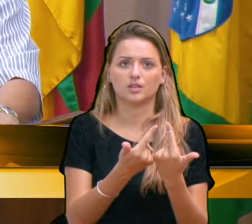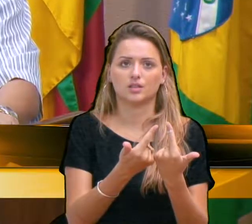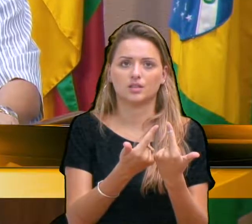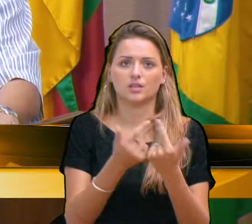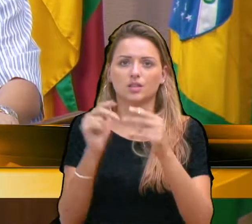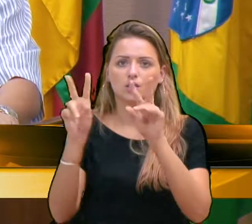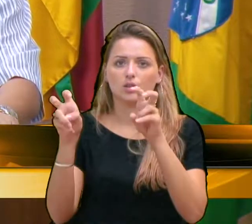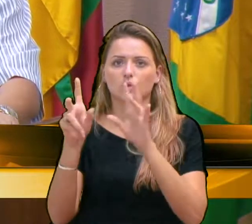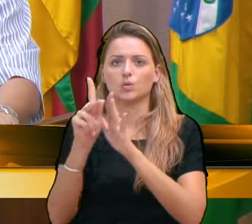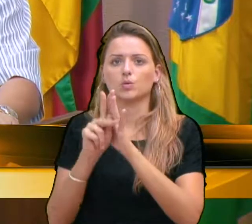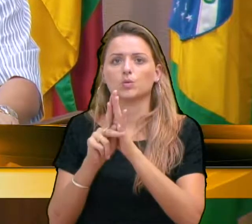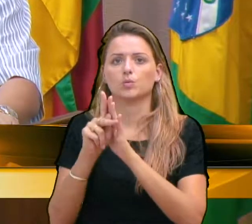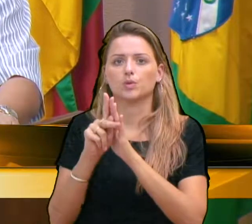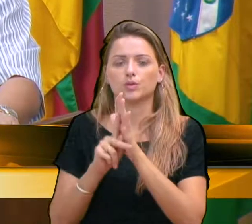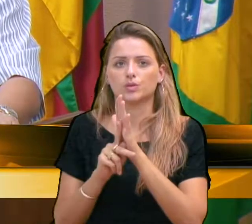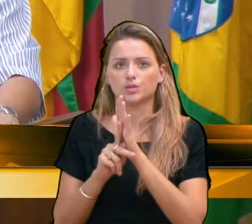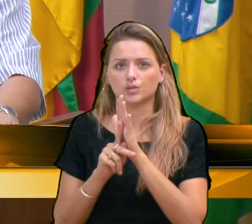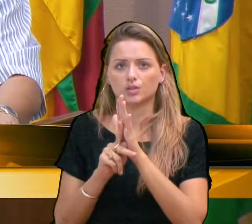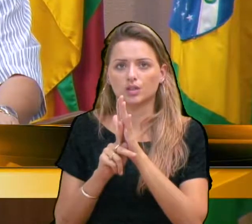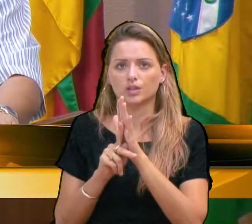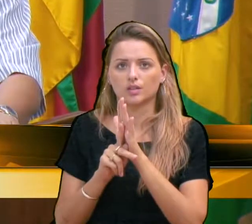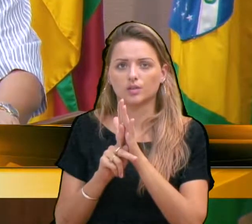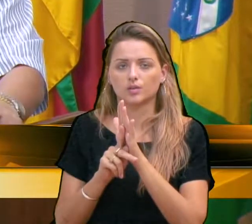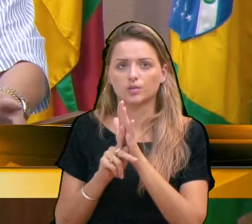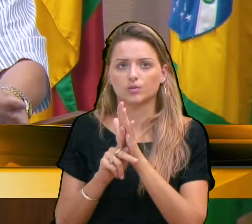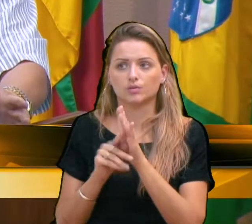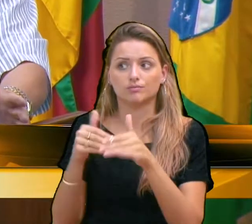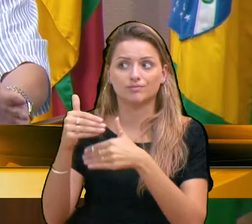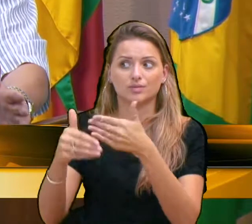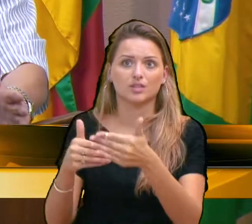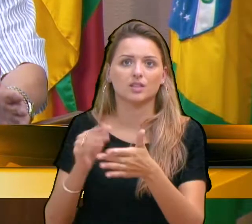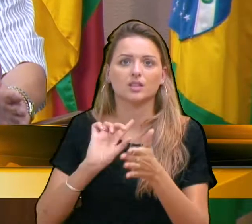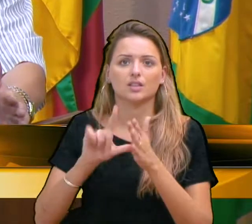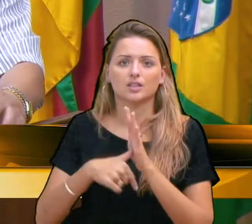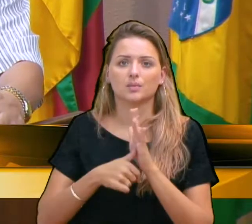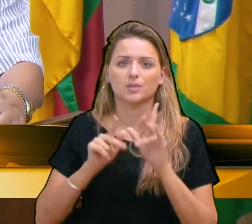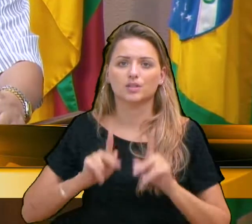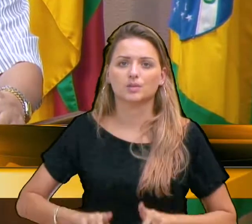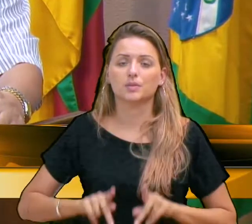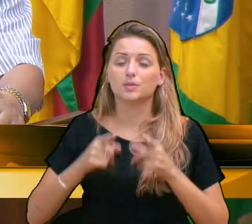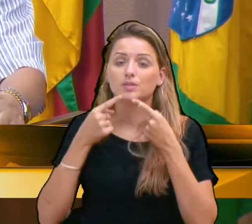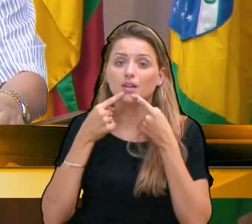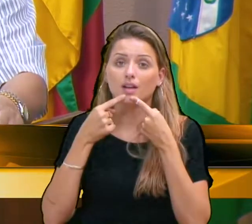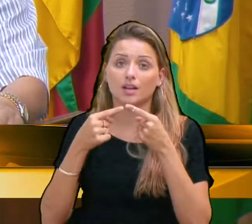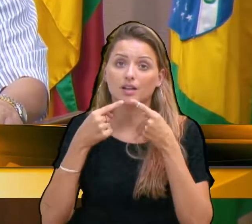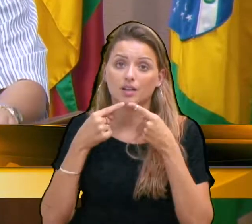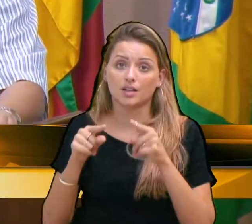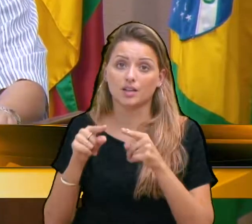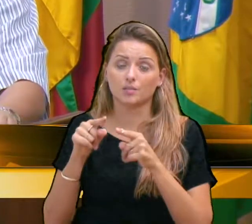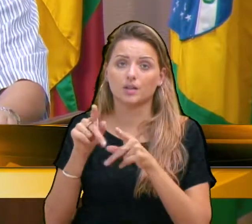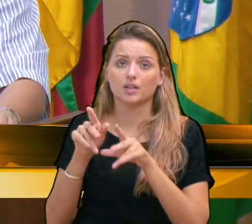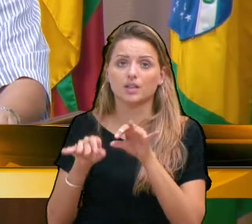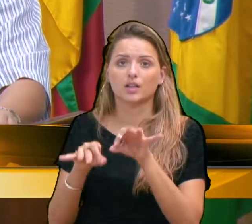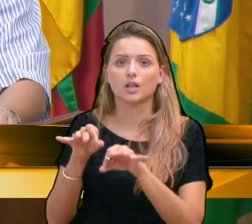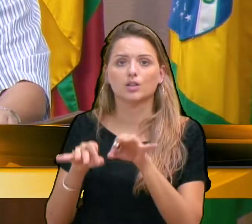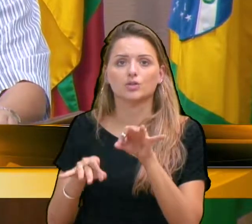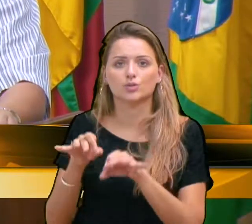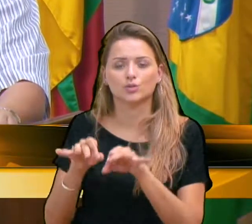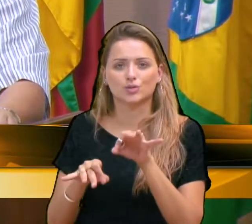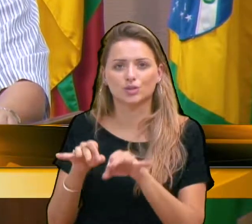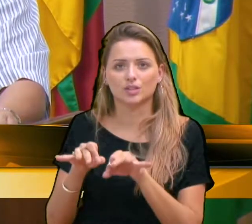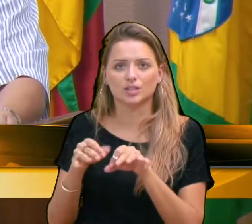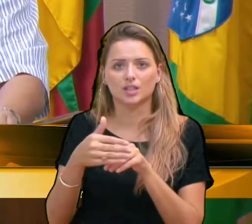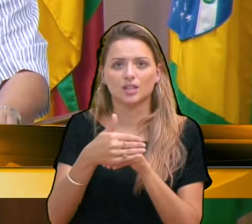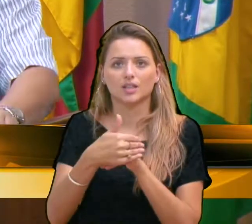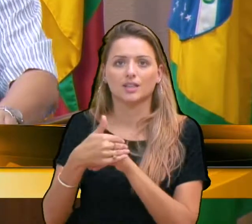ao projeto que lá estava em tramitação, e depois o pessoal se queixa, né, que o Poder Judiciário está se imiscuindo no